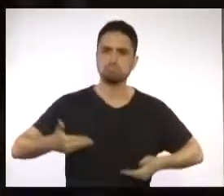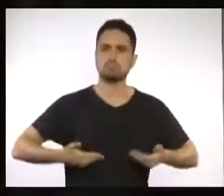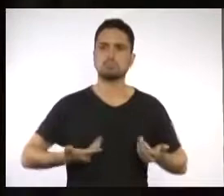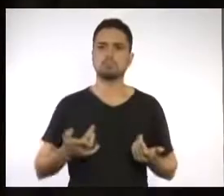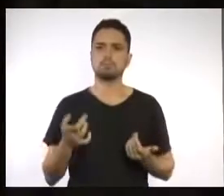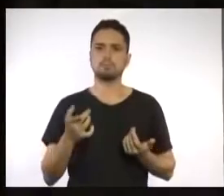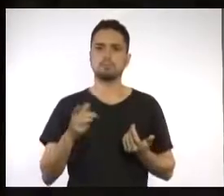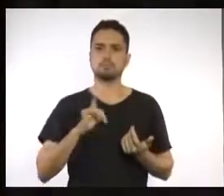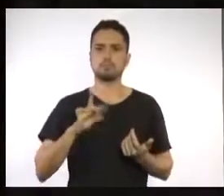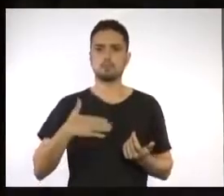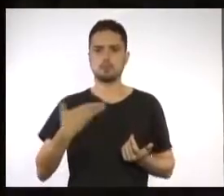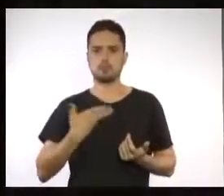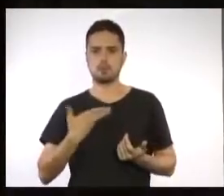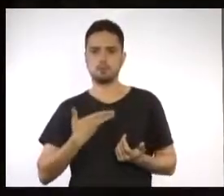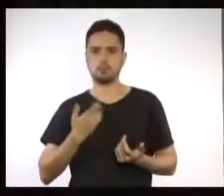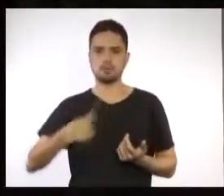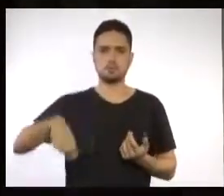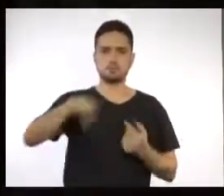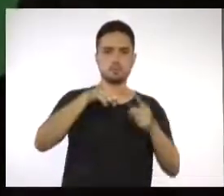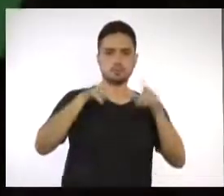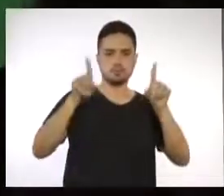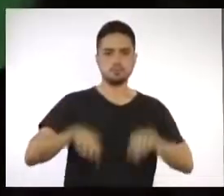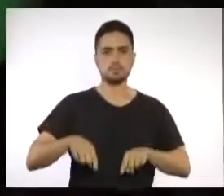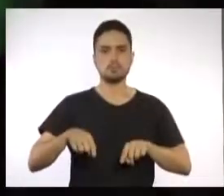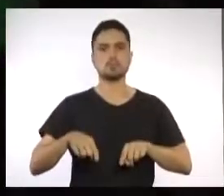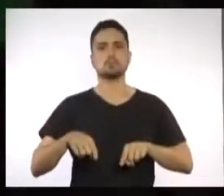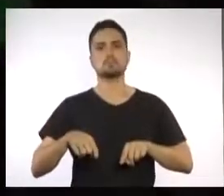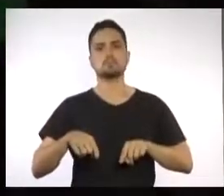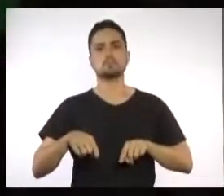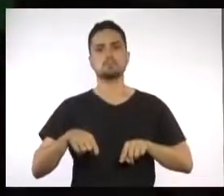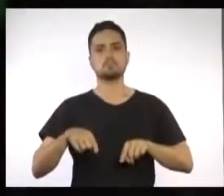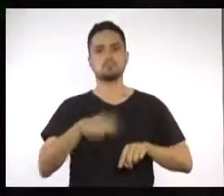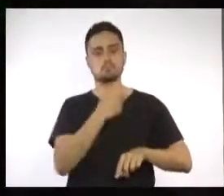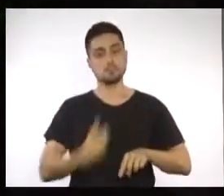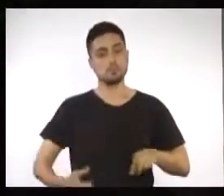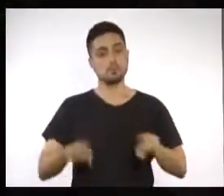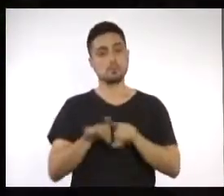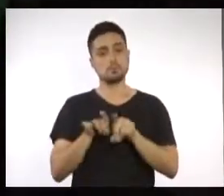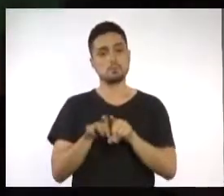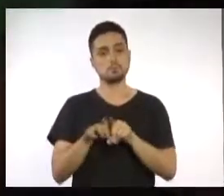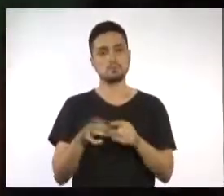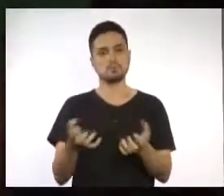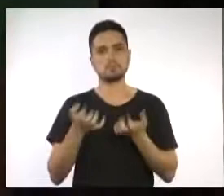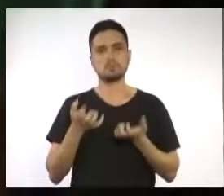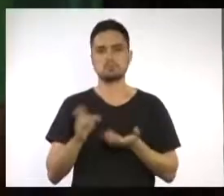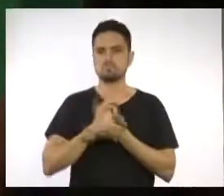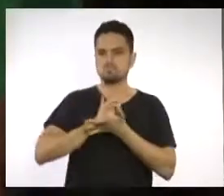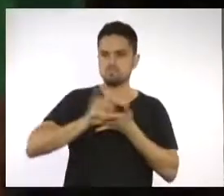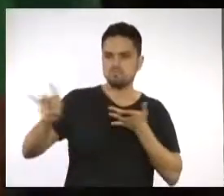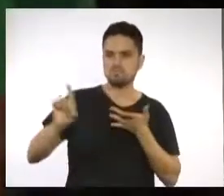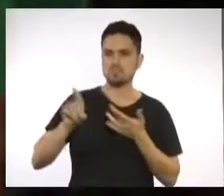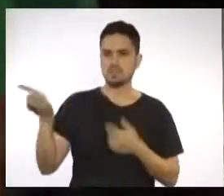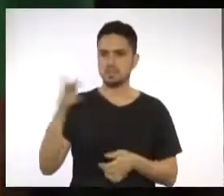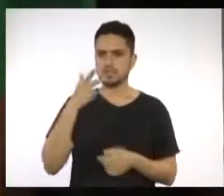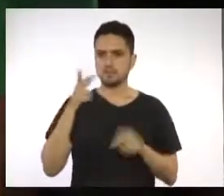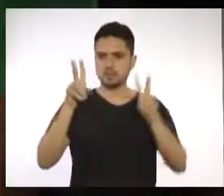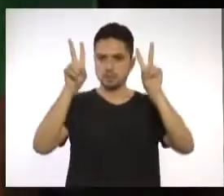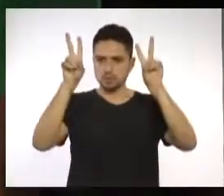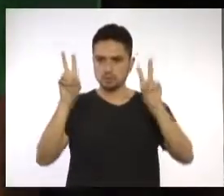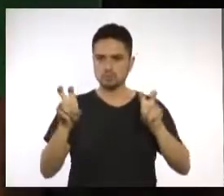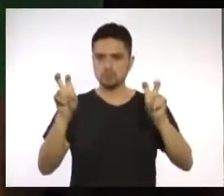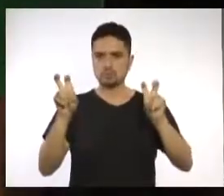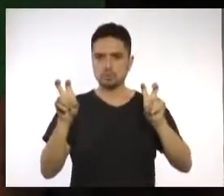atuação dos meus colegas servidores e servidoras públicos. E, ao mesmo tempo, quero também repudiar com veemência essa declaração mais